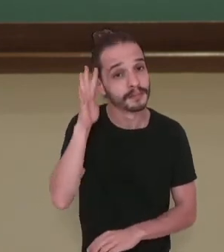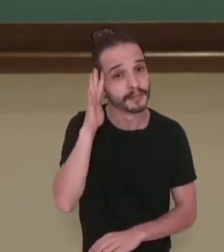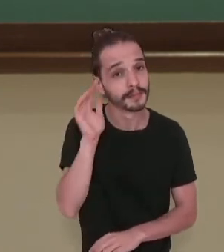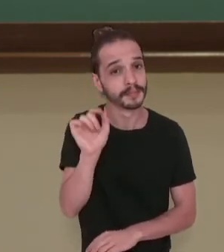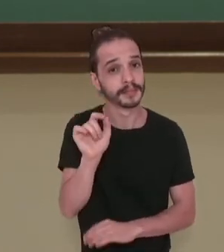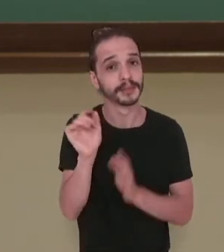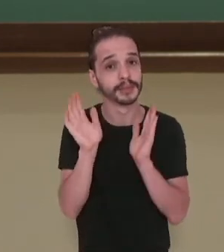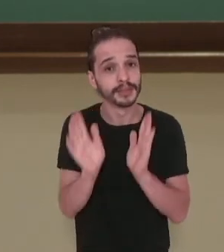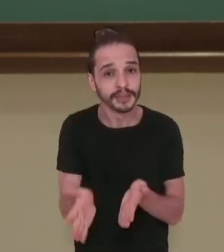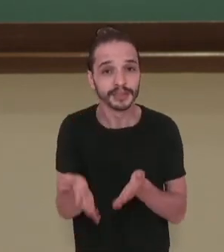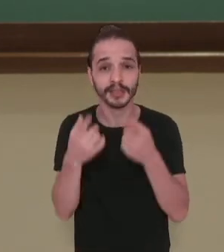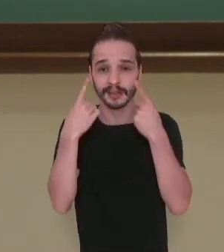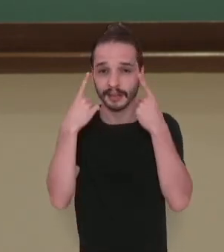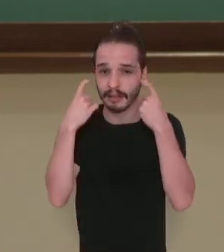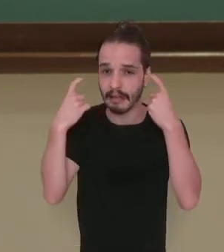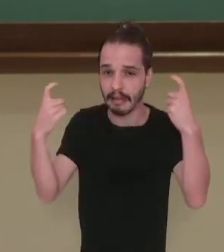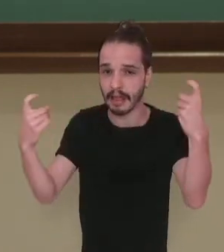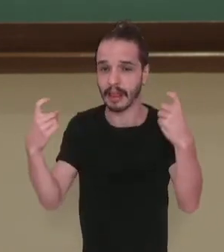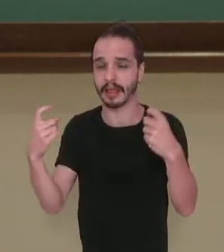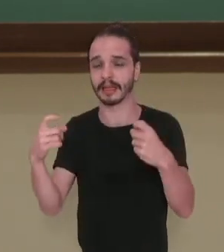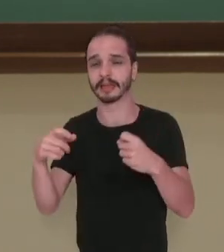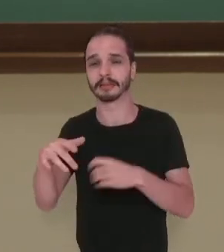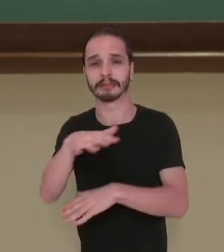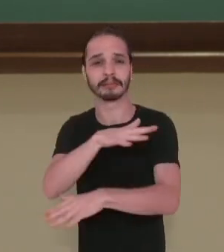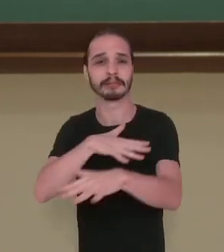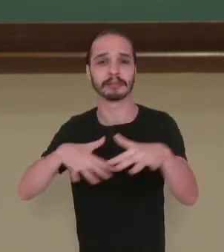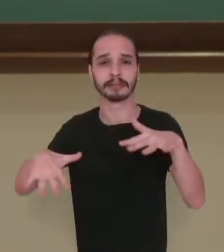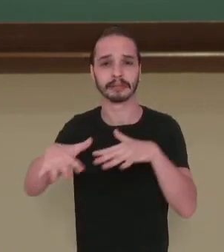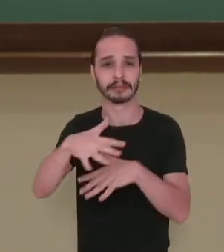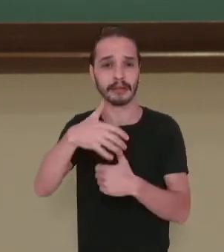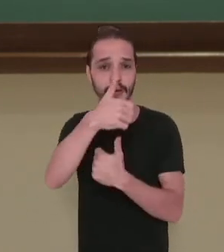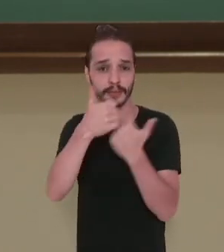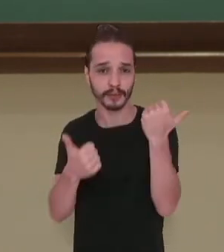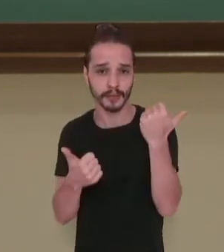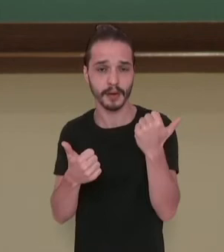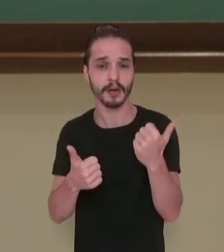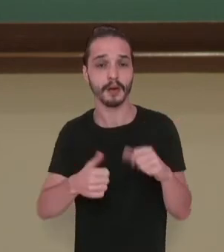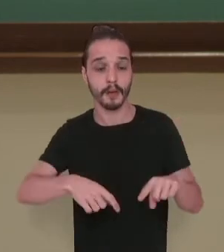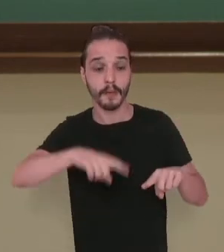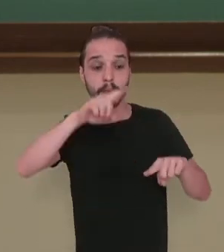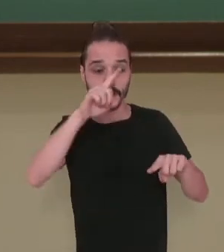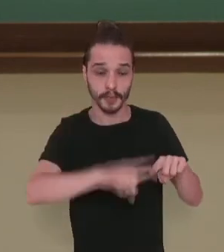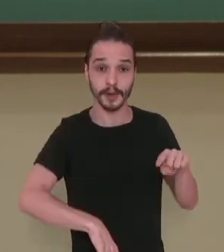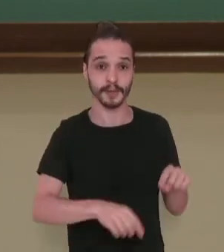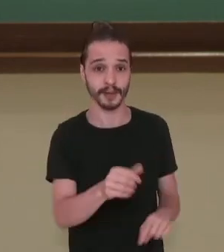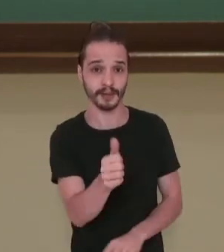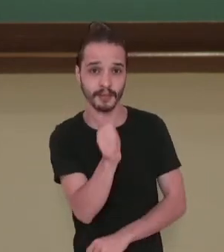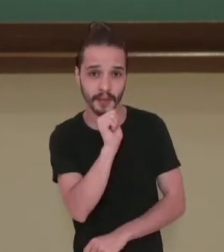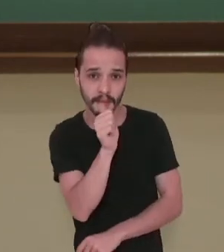uma violência generalizada nos estádios de futebol com a proibição de vendas de